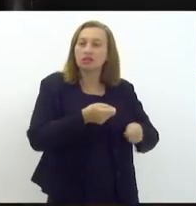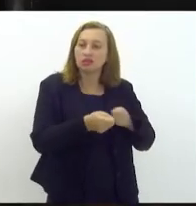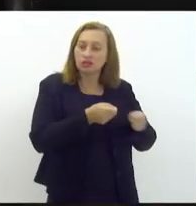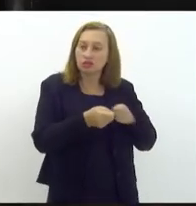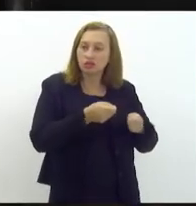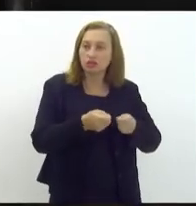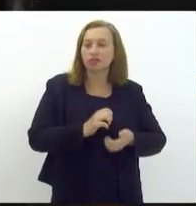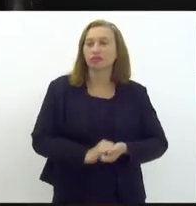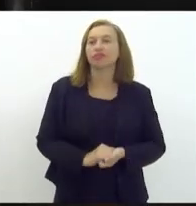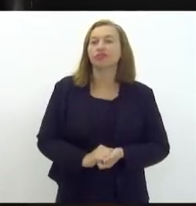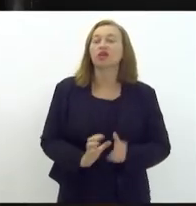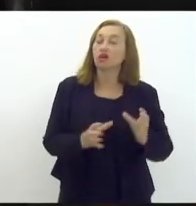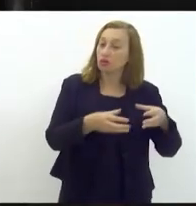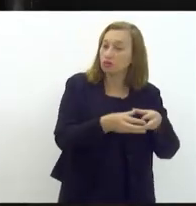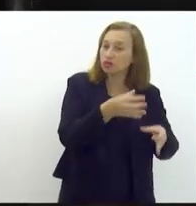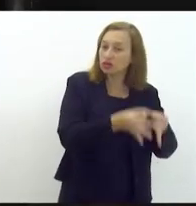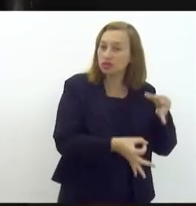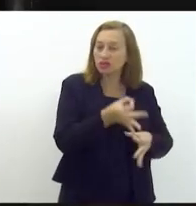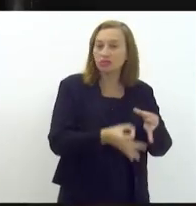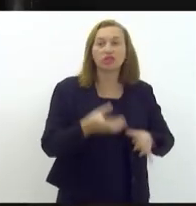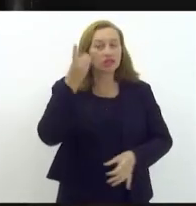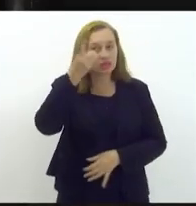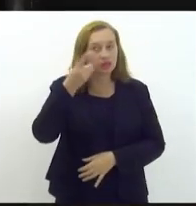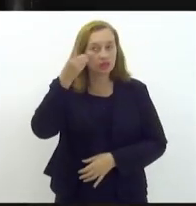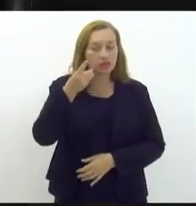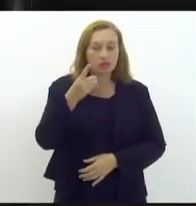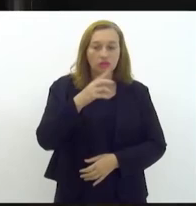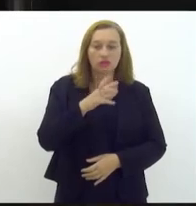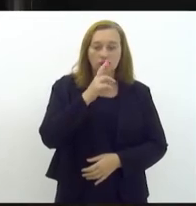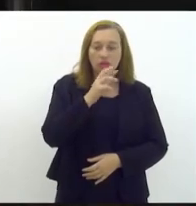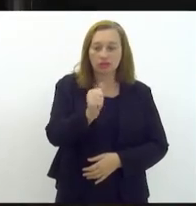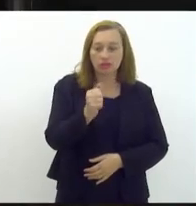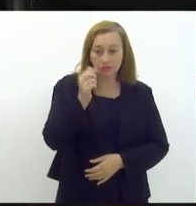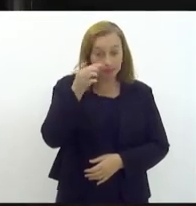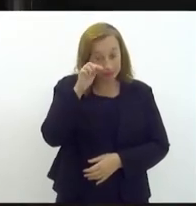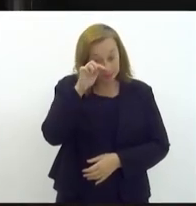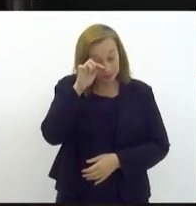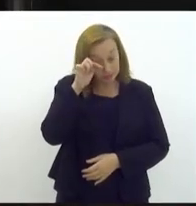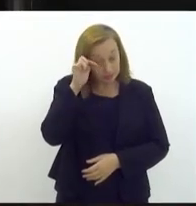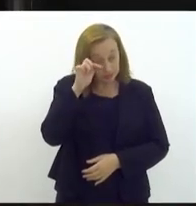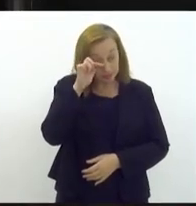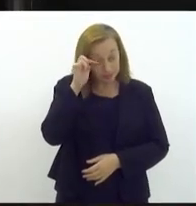Para emitir pareceres pela Comissão de Constituição e Justiça, deputado Rodrigo Amorim.